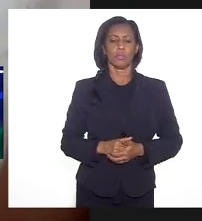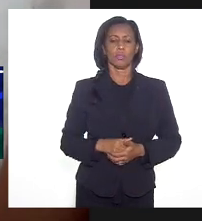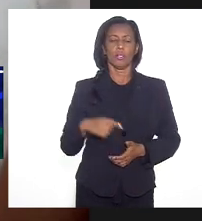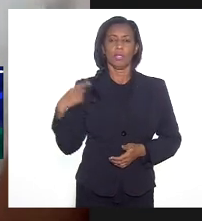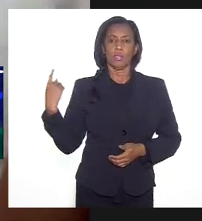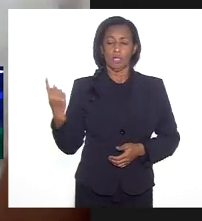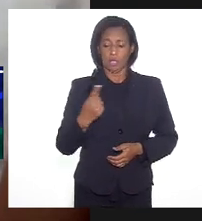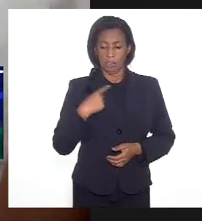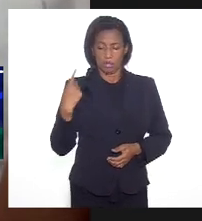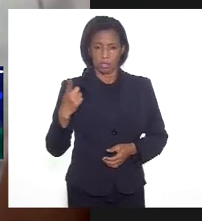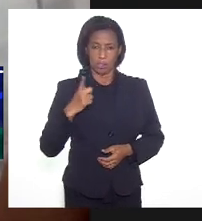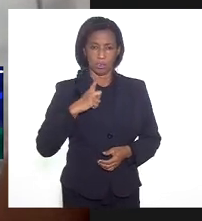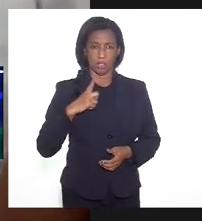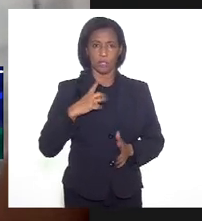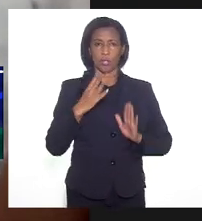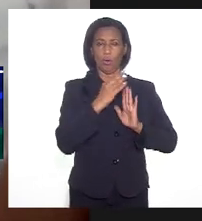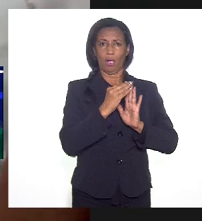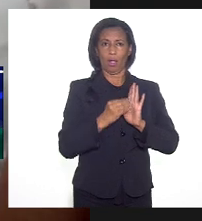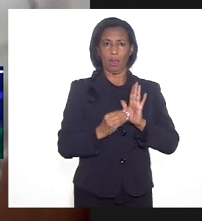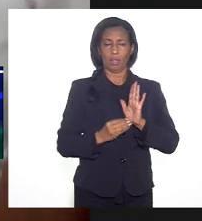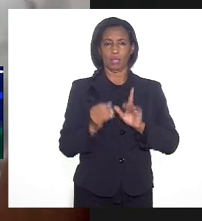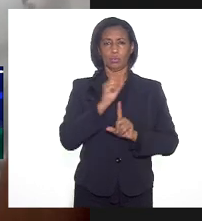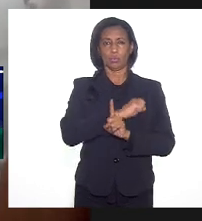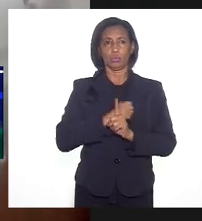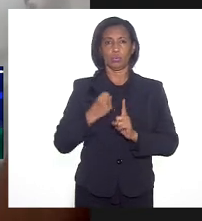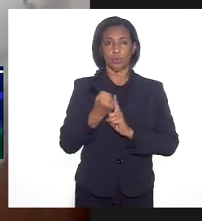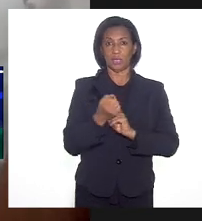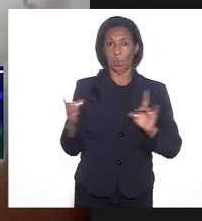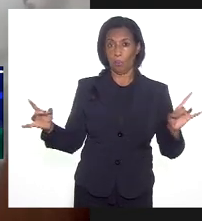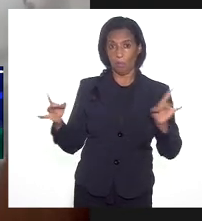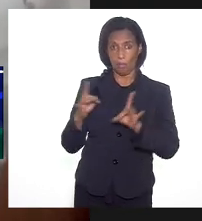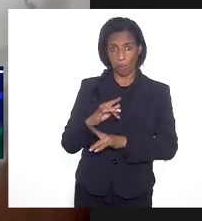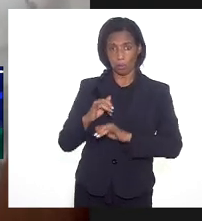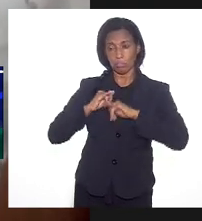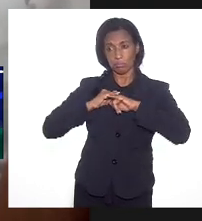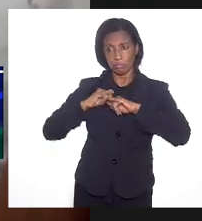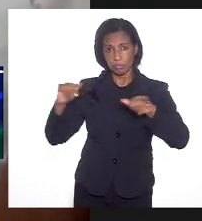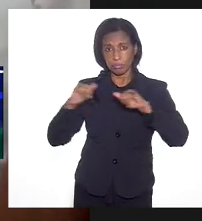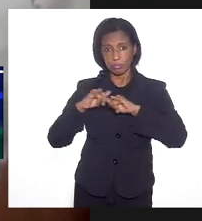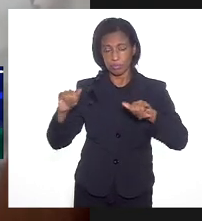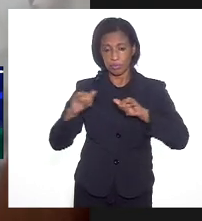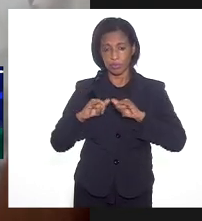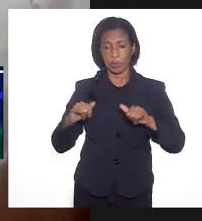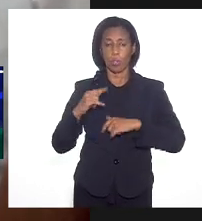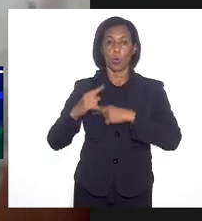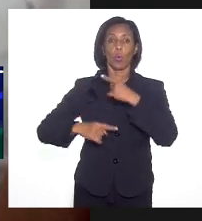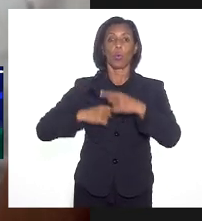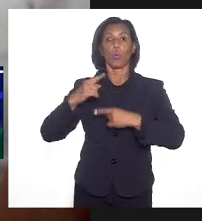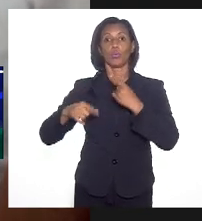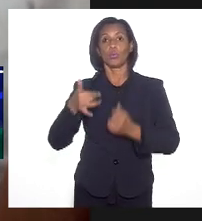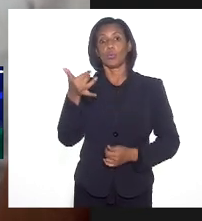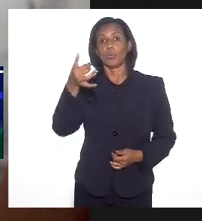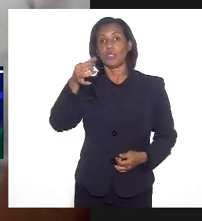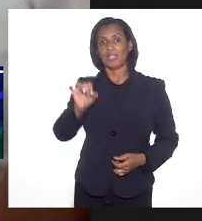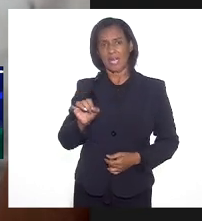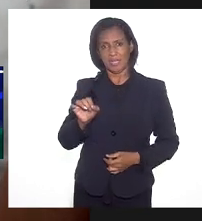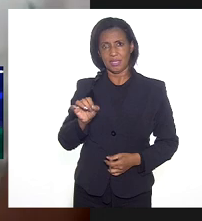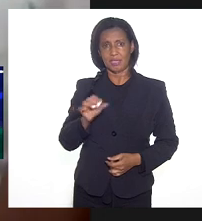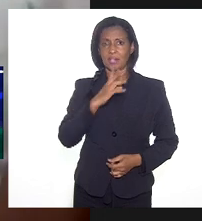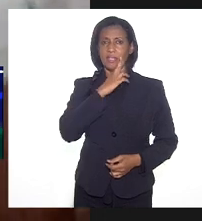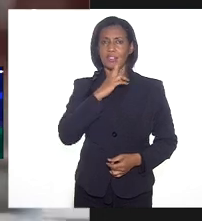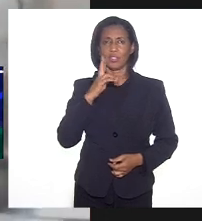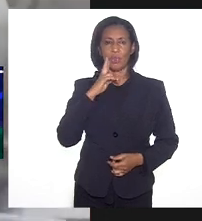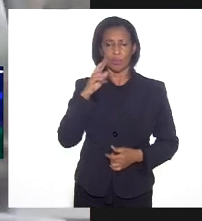estava com o nosso calendário social pronto para ser divulgado com os próximos dez restaurantes populares